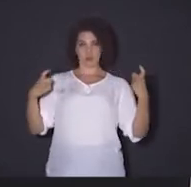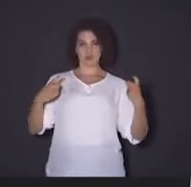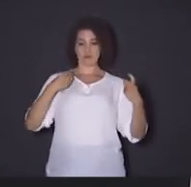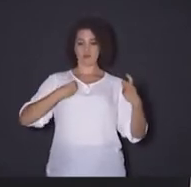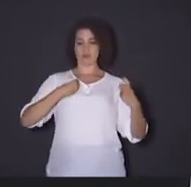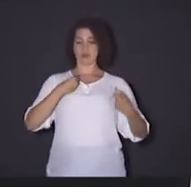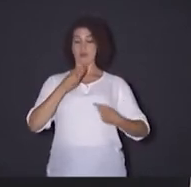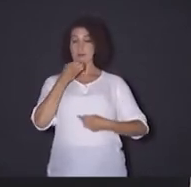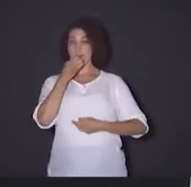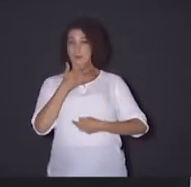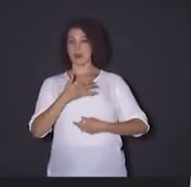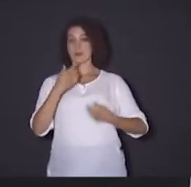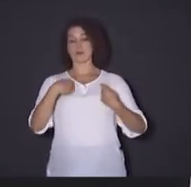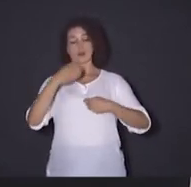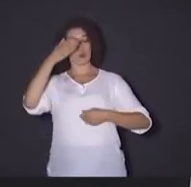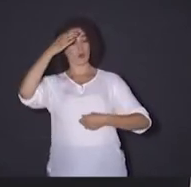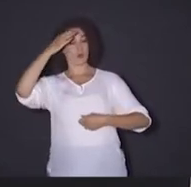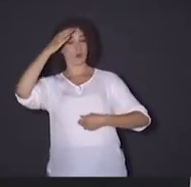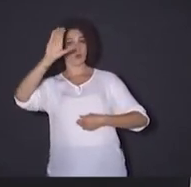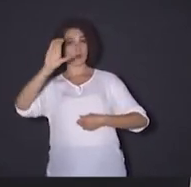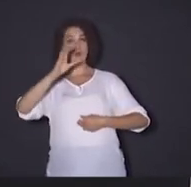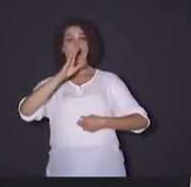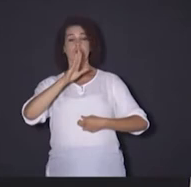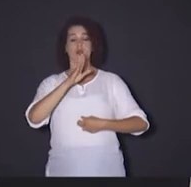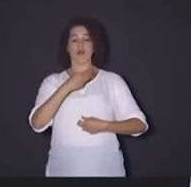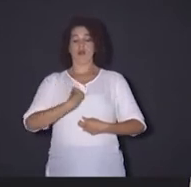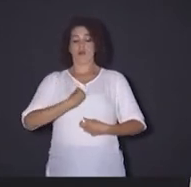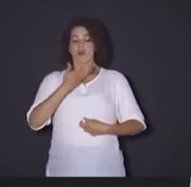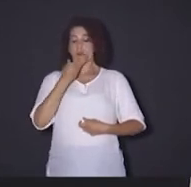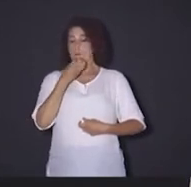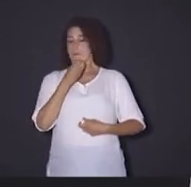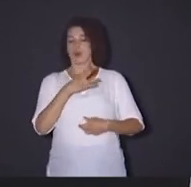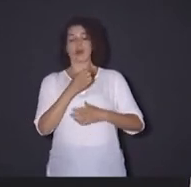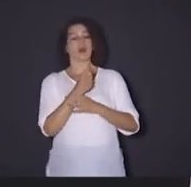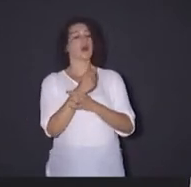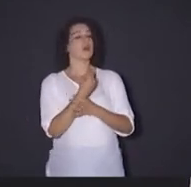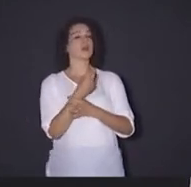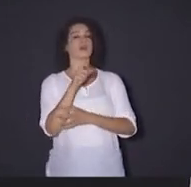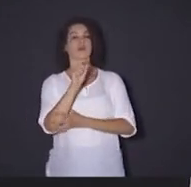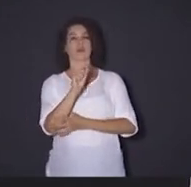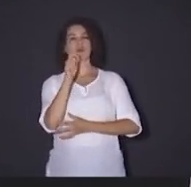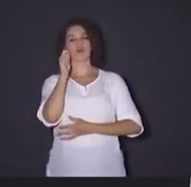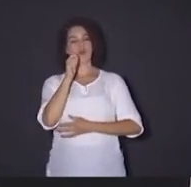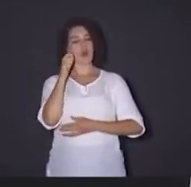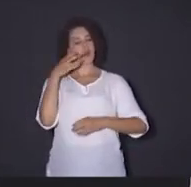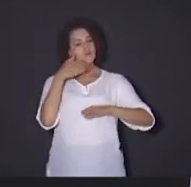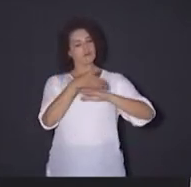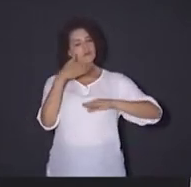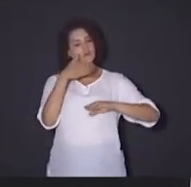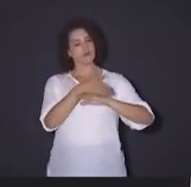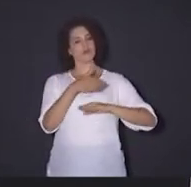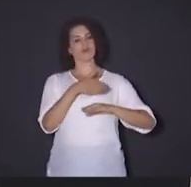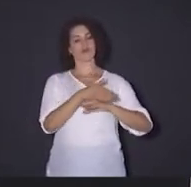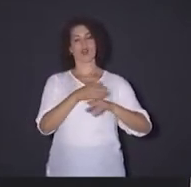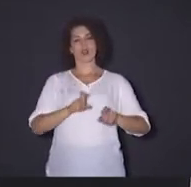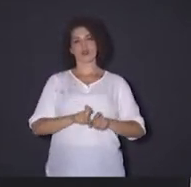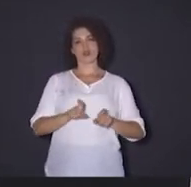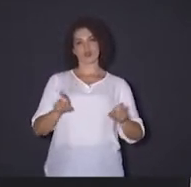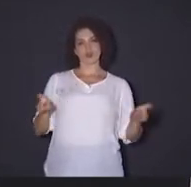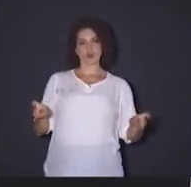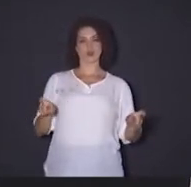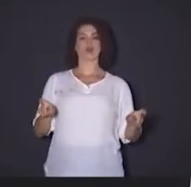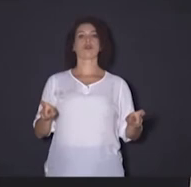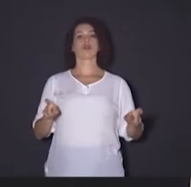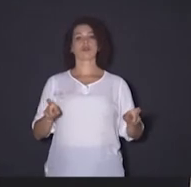com uma cultura de bem-estar holística que vai garantir que essa mulher tem acesso á a ginecologista de forma